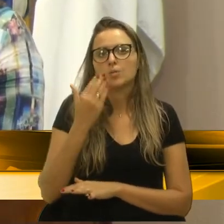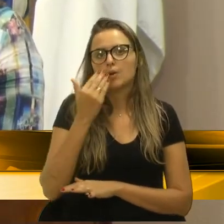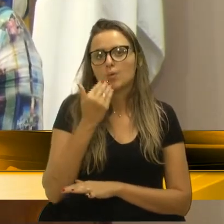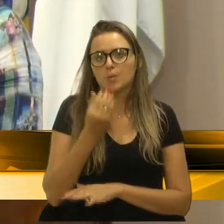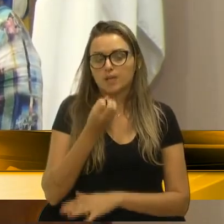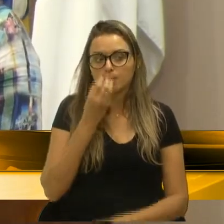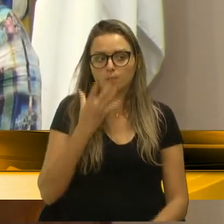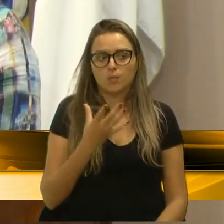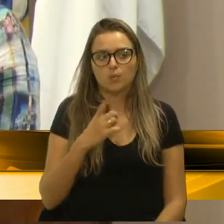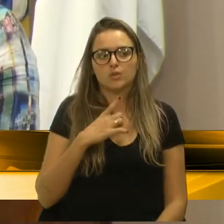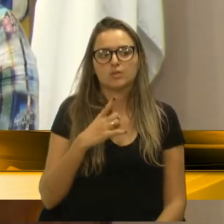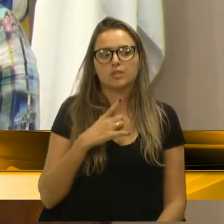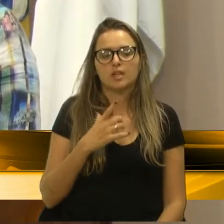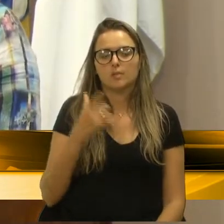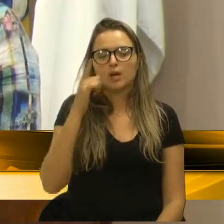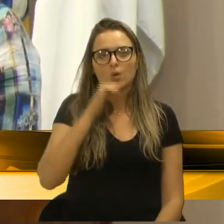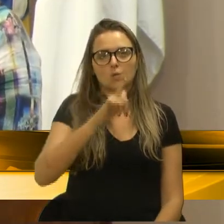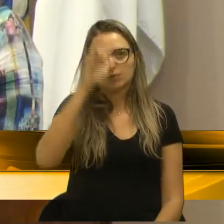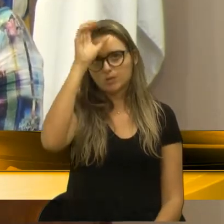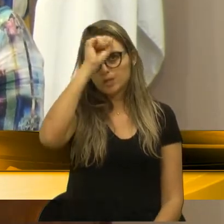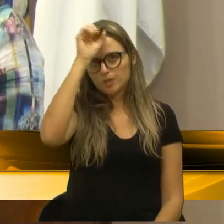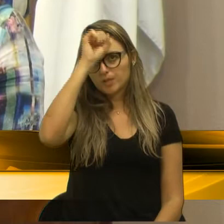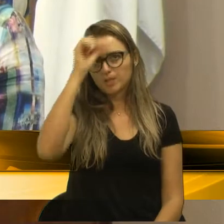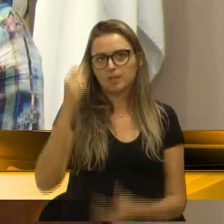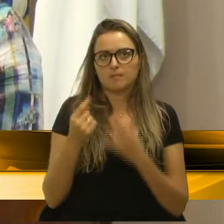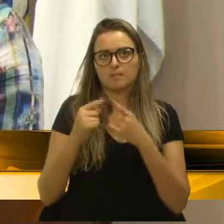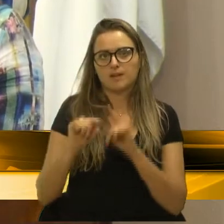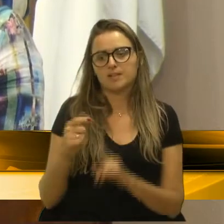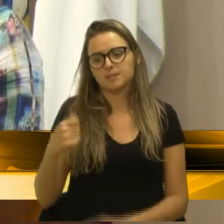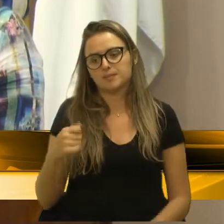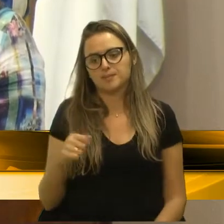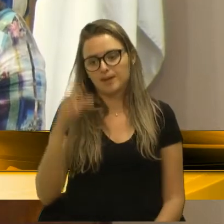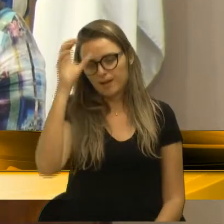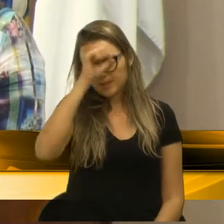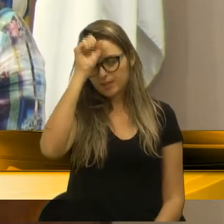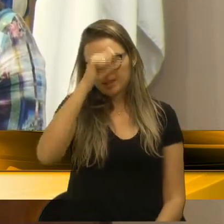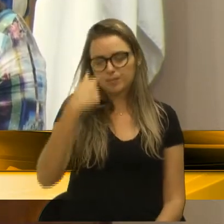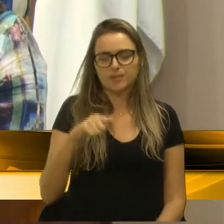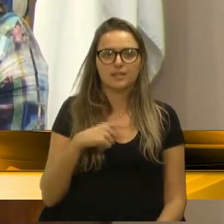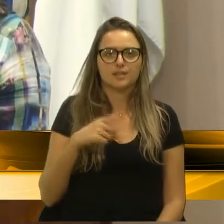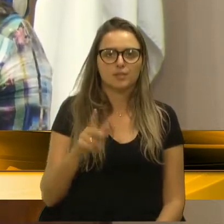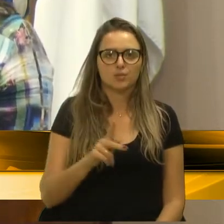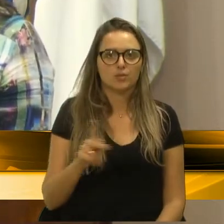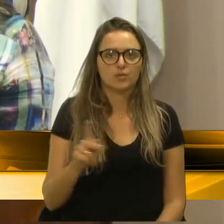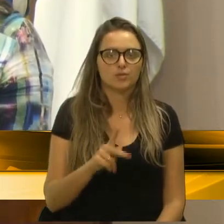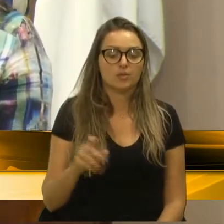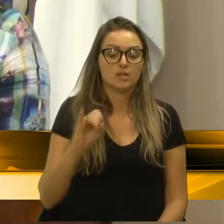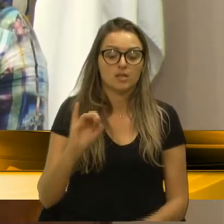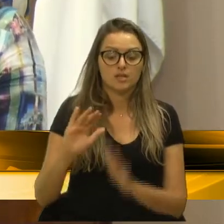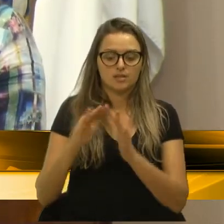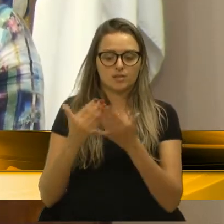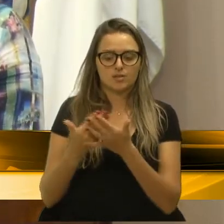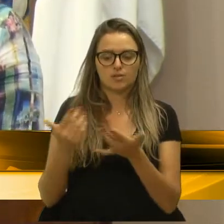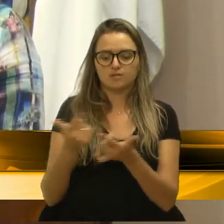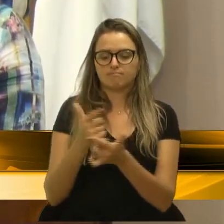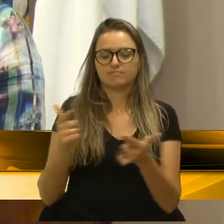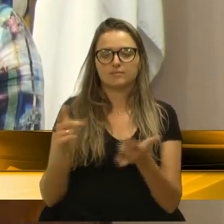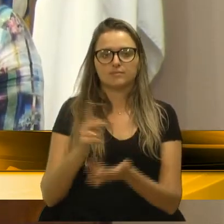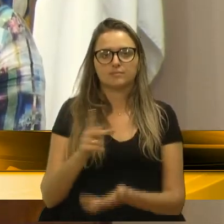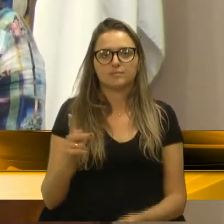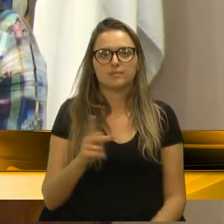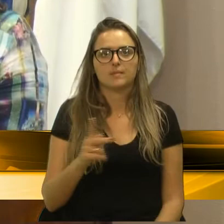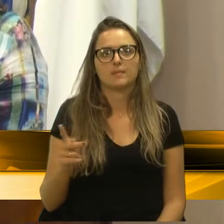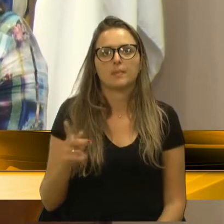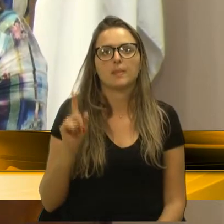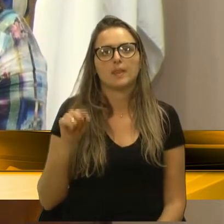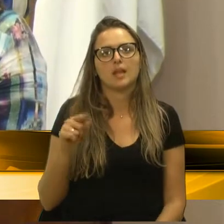ter um alimento para poder aprender, mas, para aprender, precisa ter professor. E se as escolas não têm professor, isso é